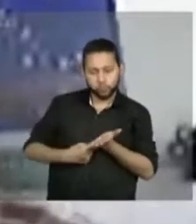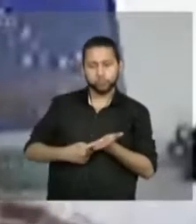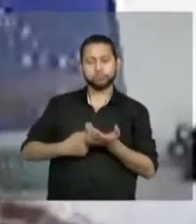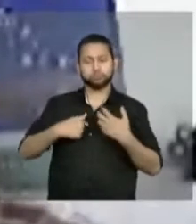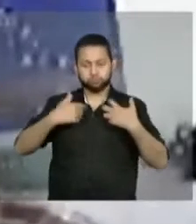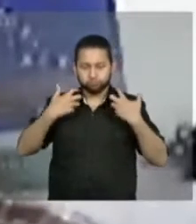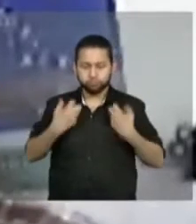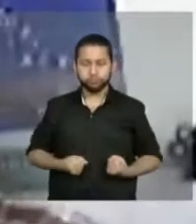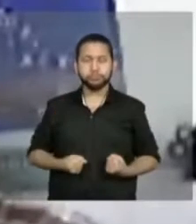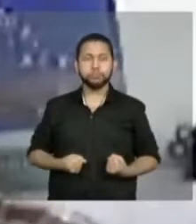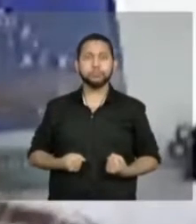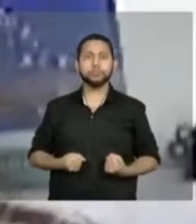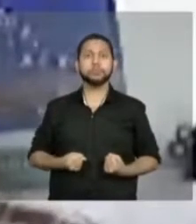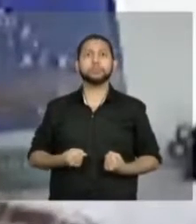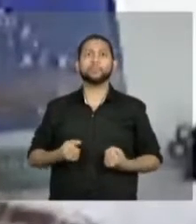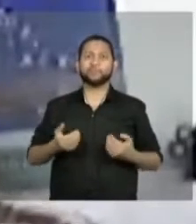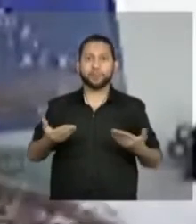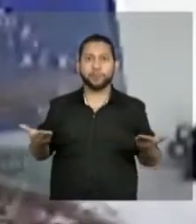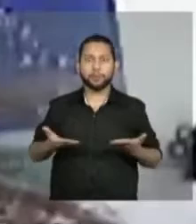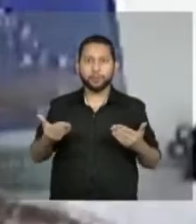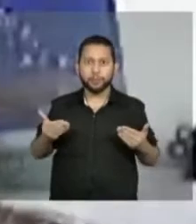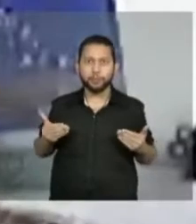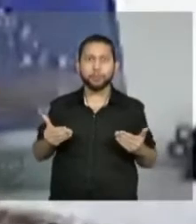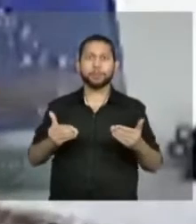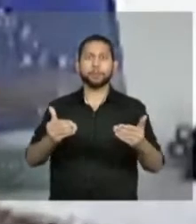assumi agora, né,